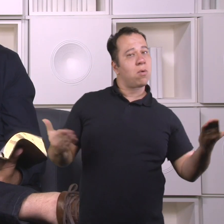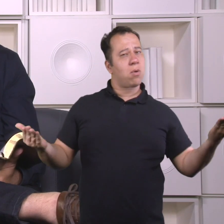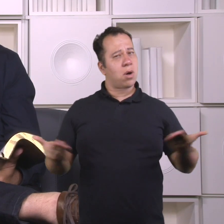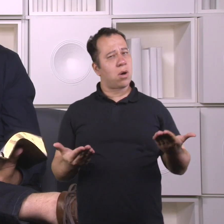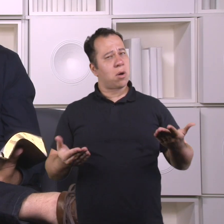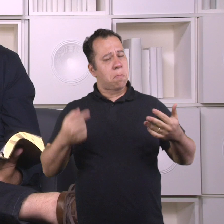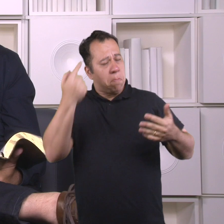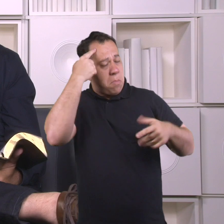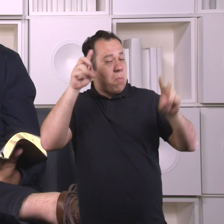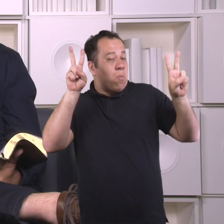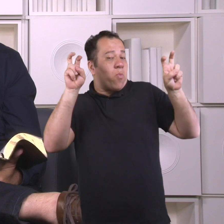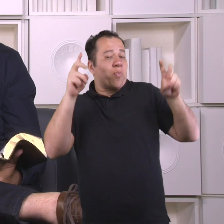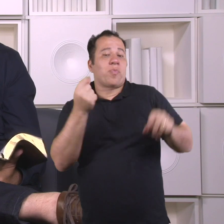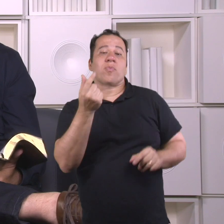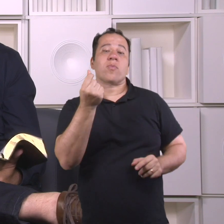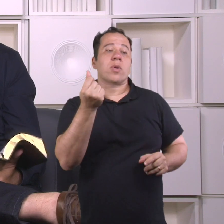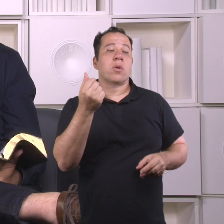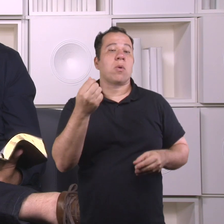uma potestade,